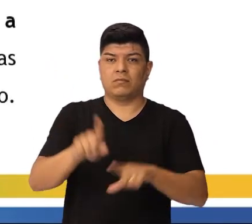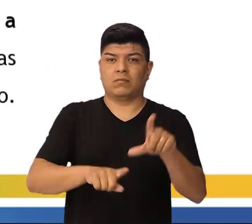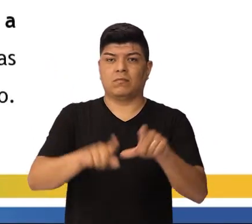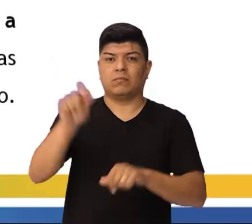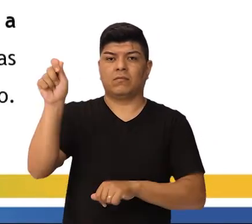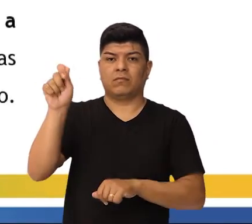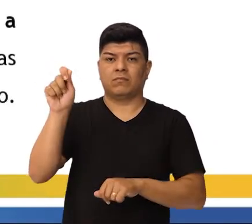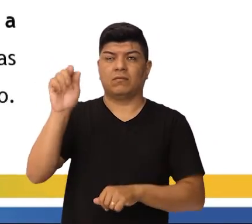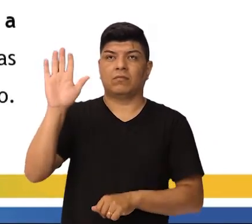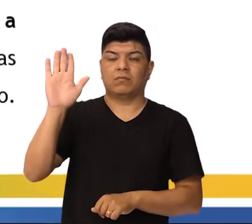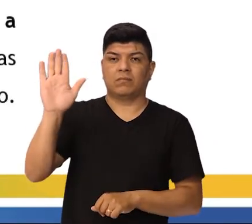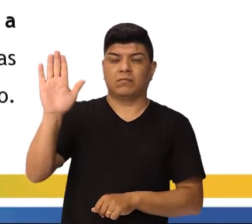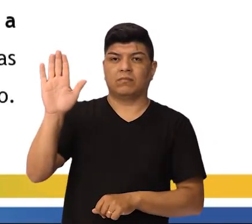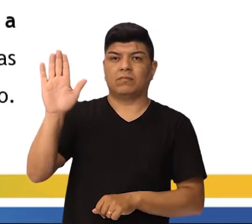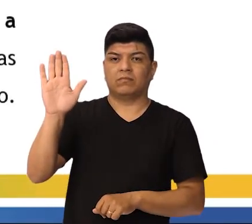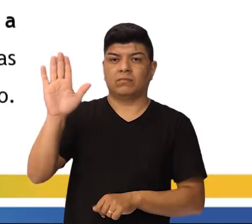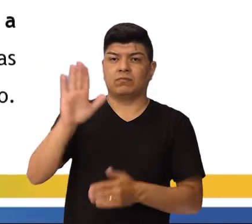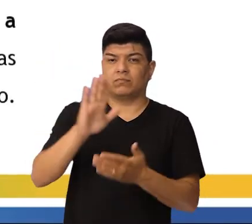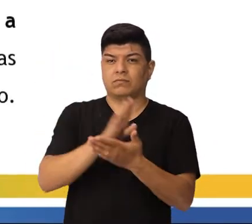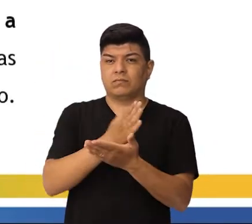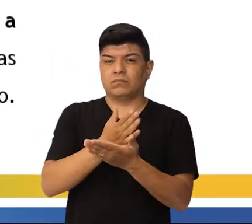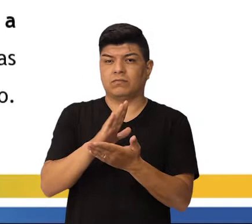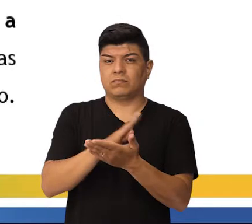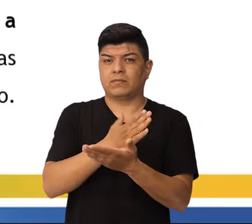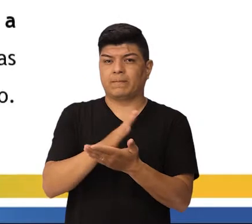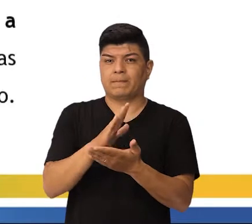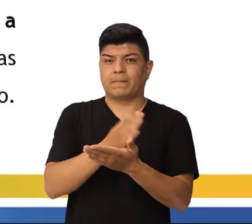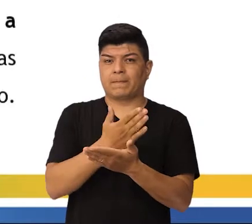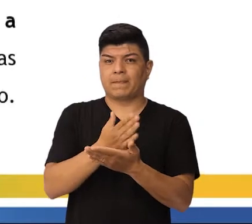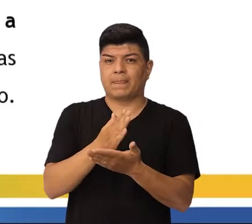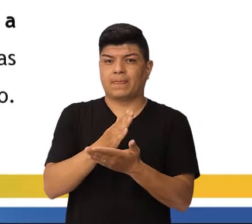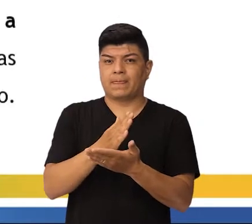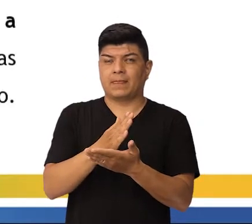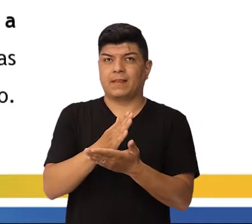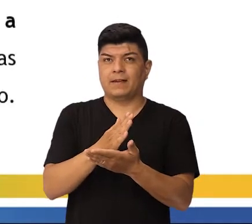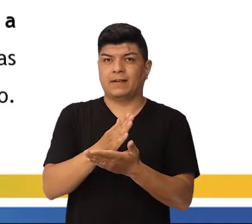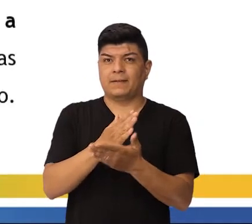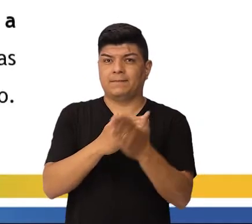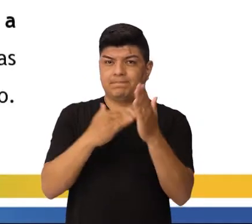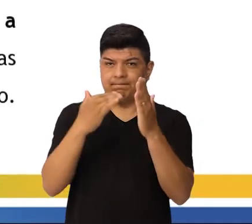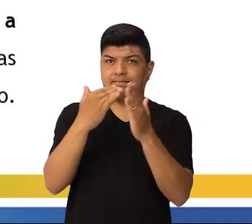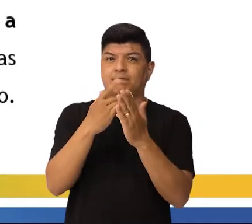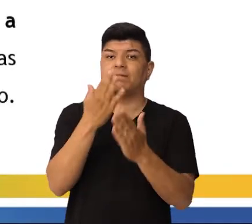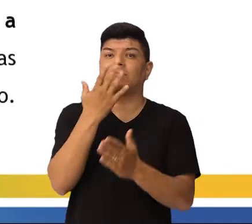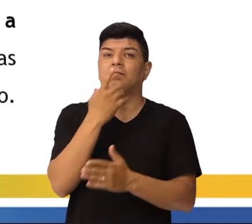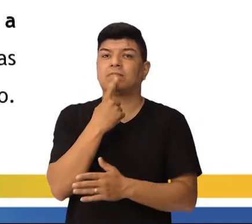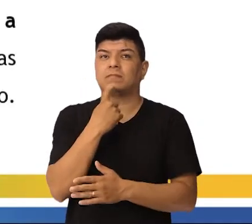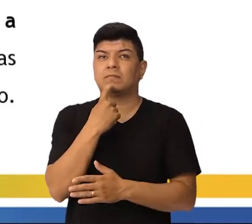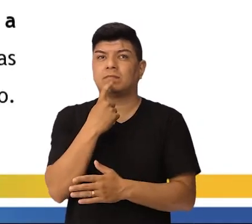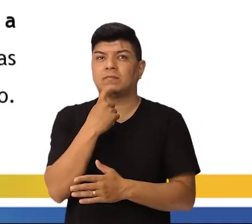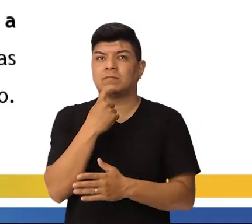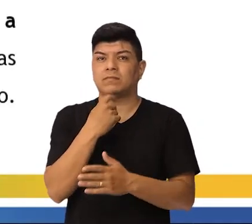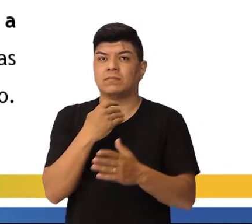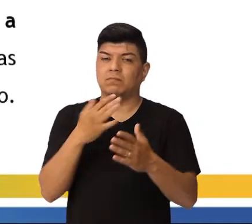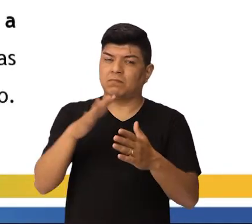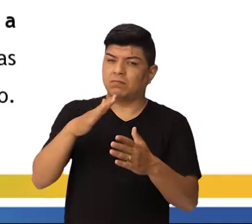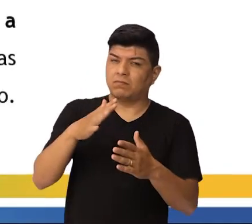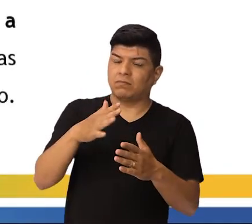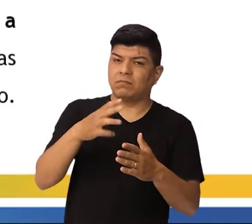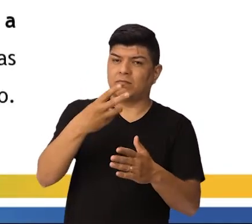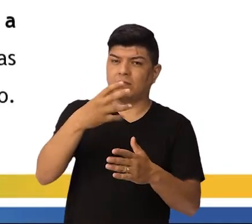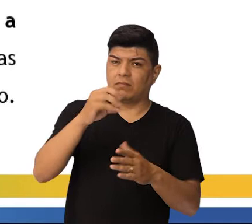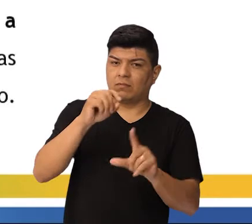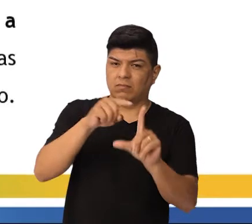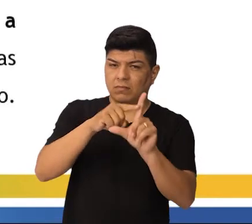ela fica aí em alguns momentos, as altas de vermelho chegam a um pouco mais de 30